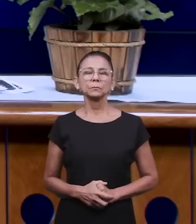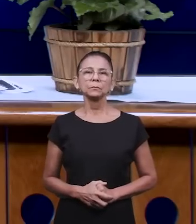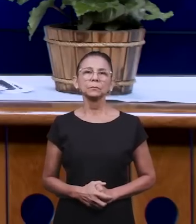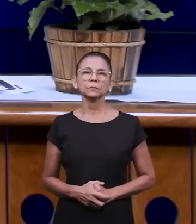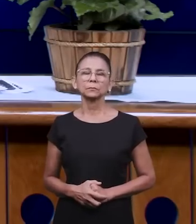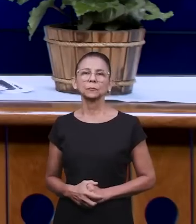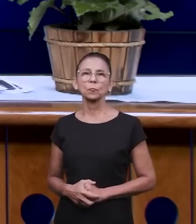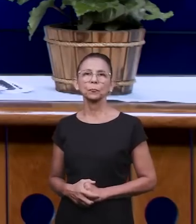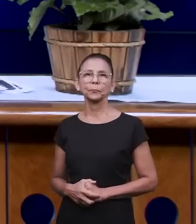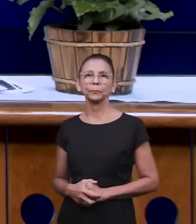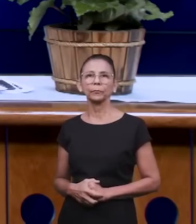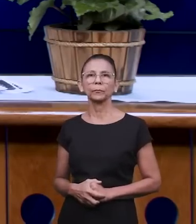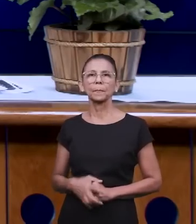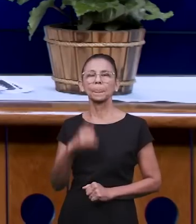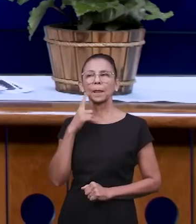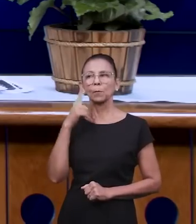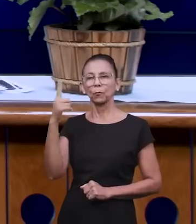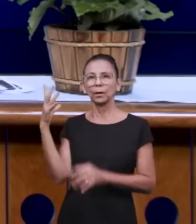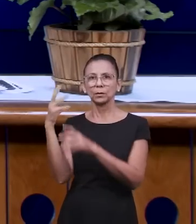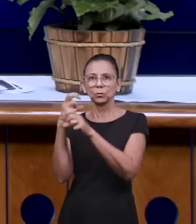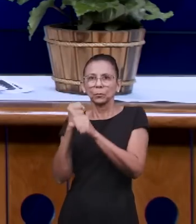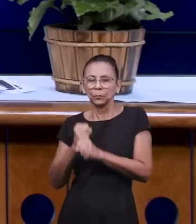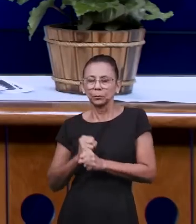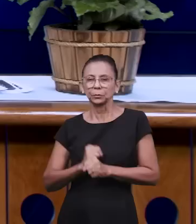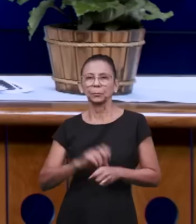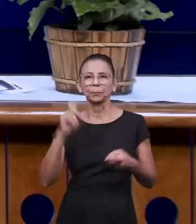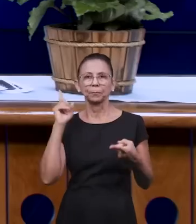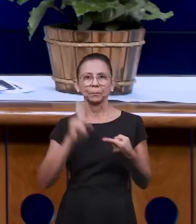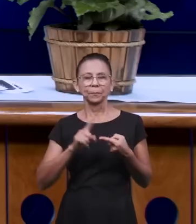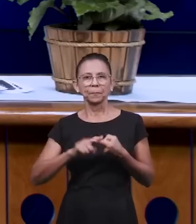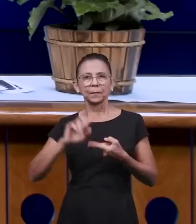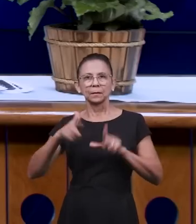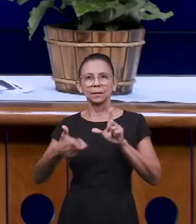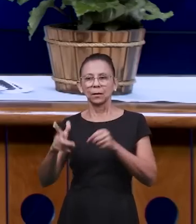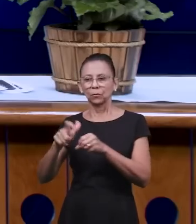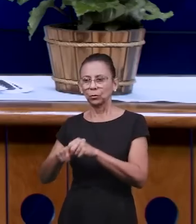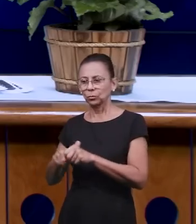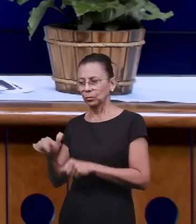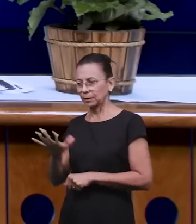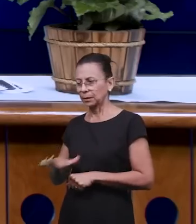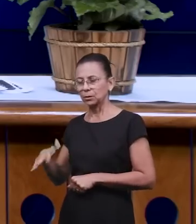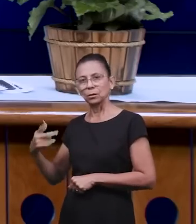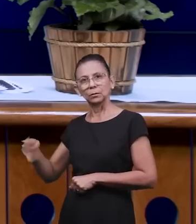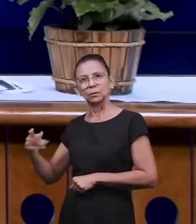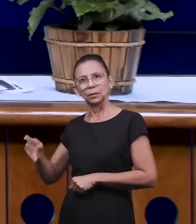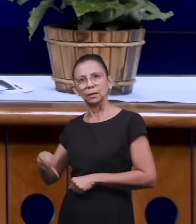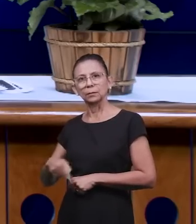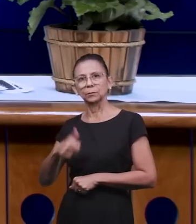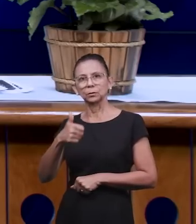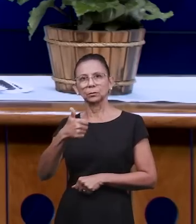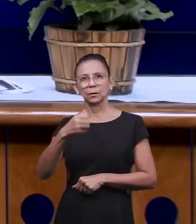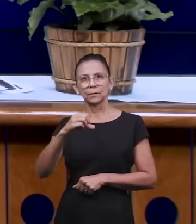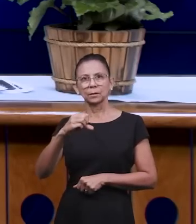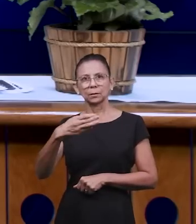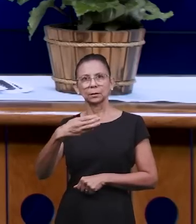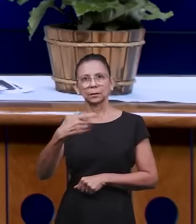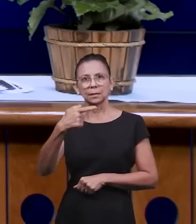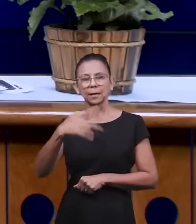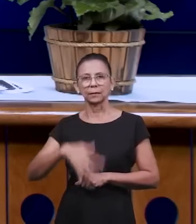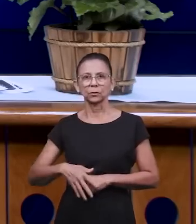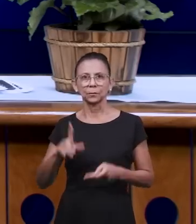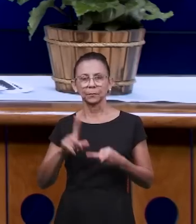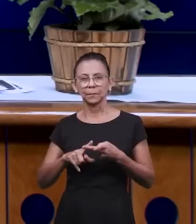te abençoarem. Hoje nós temos a obra no nosso meio. Esse advogado internacional tem história, essa família tem história, e